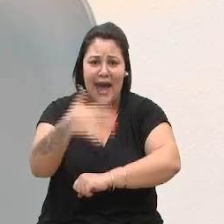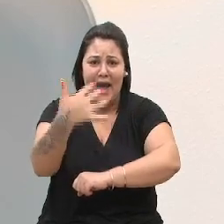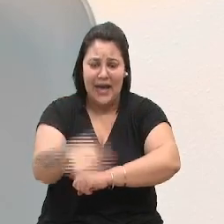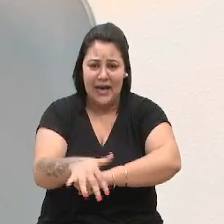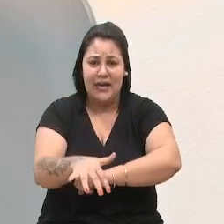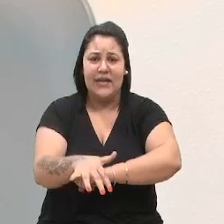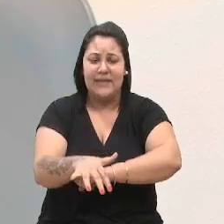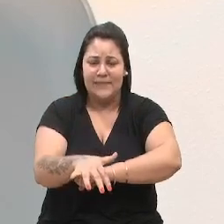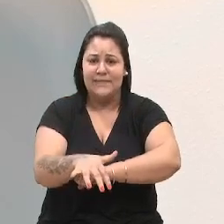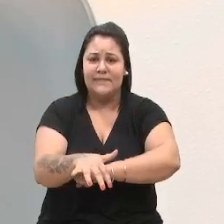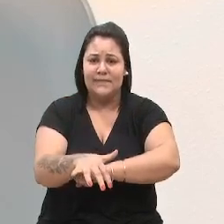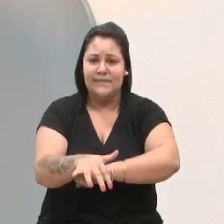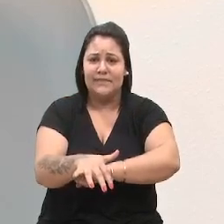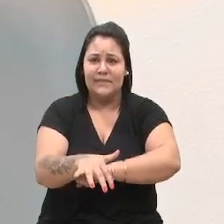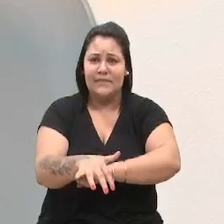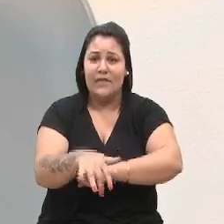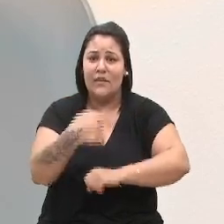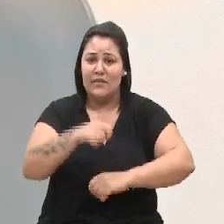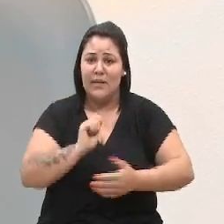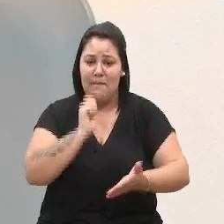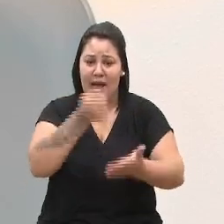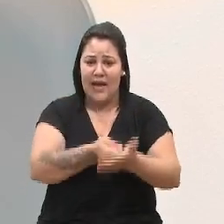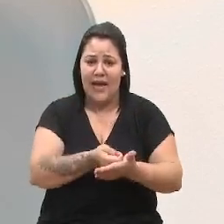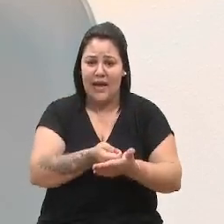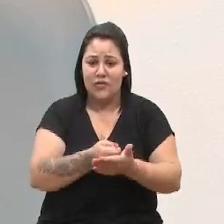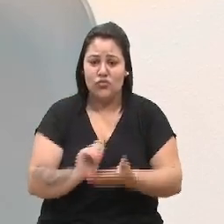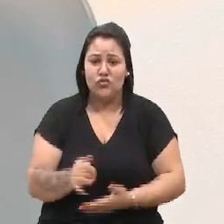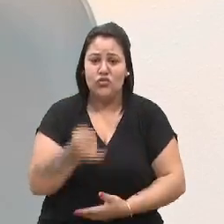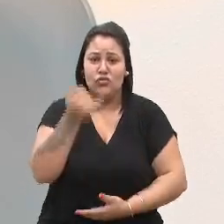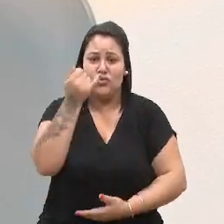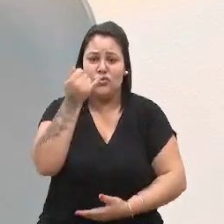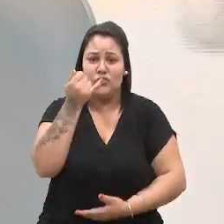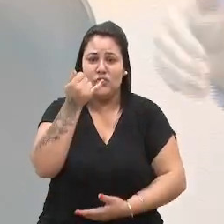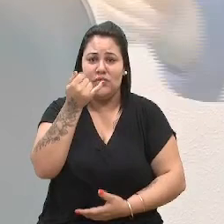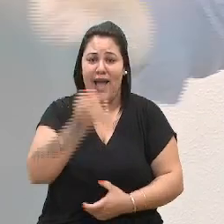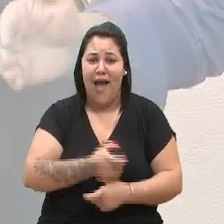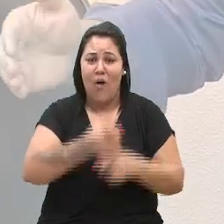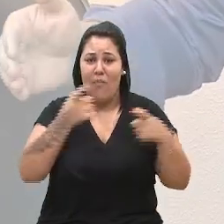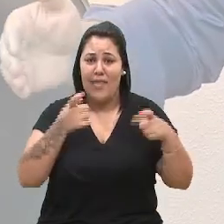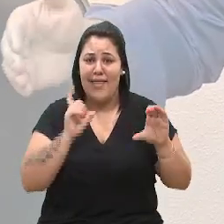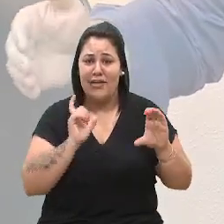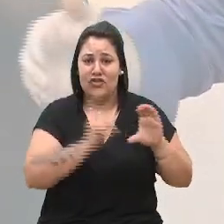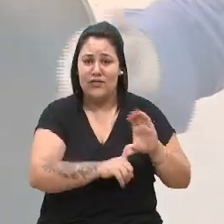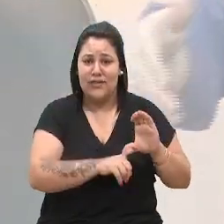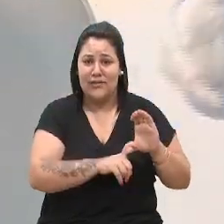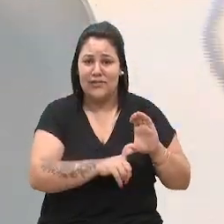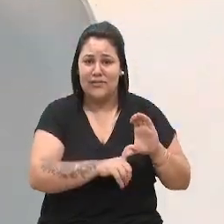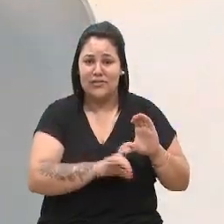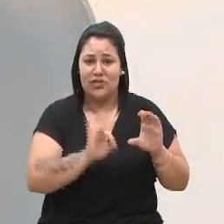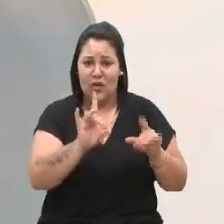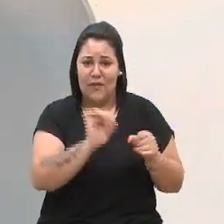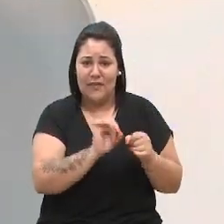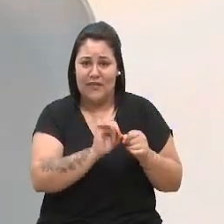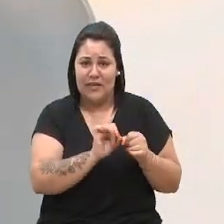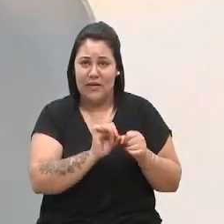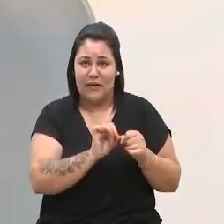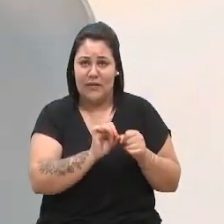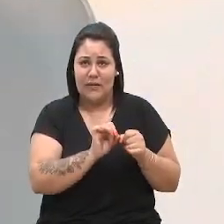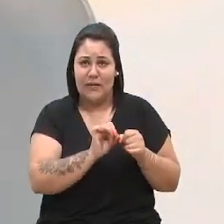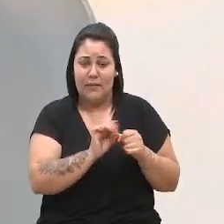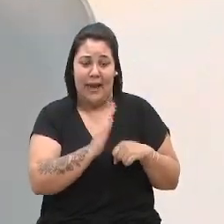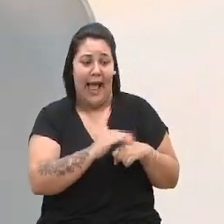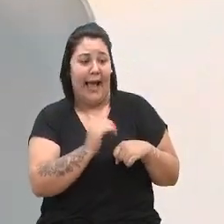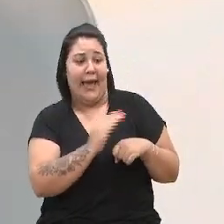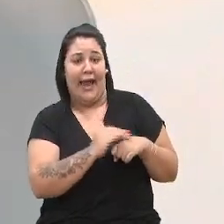vai ser pago com juros, somente por fazer, para contentar eu não sei o